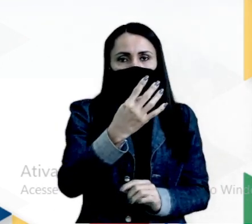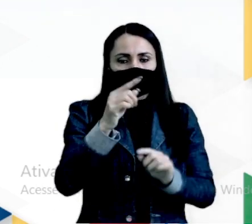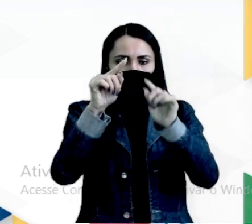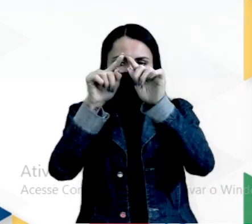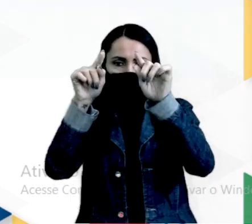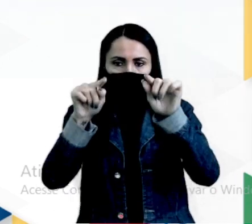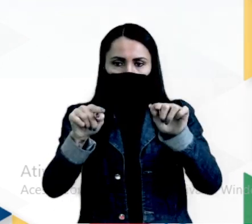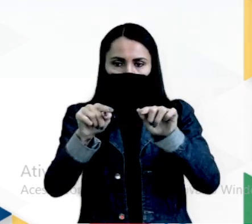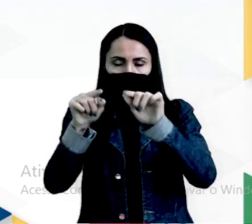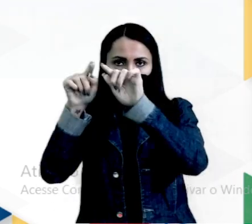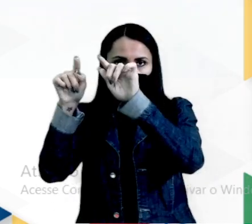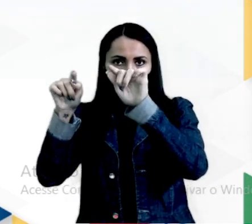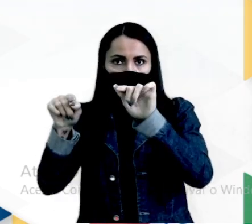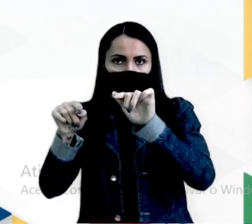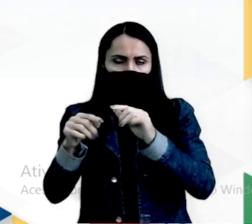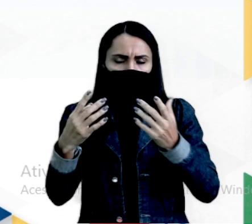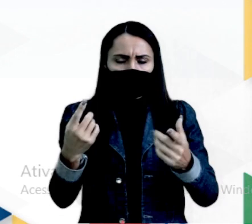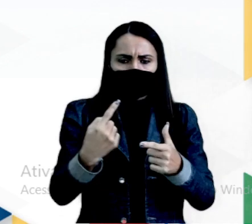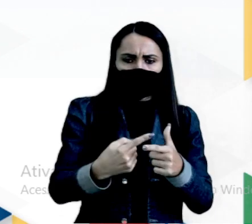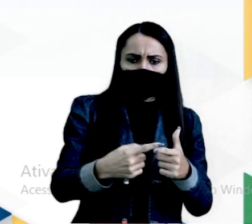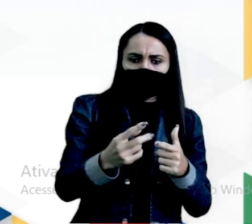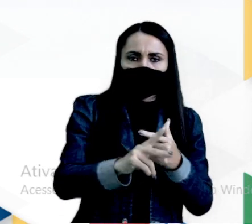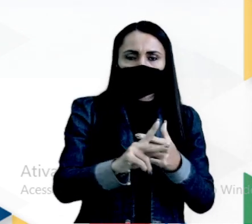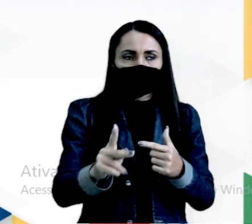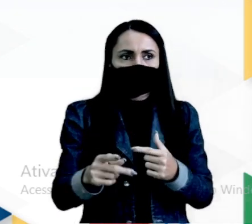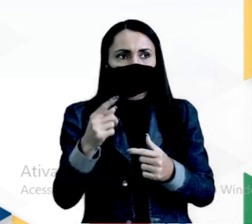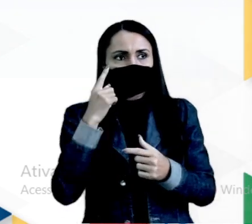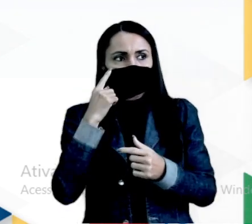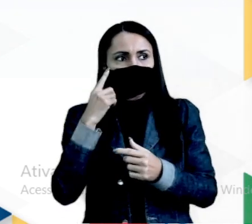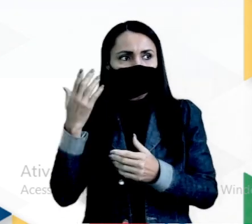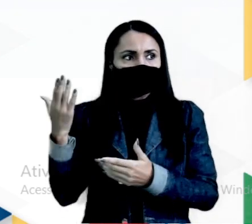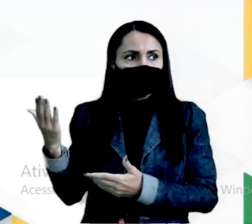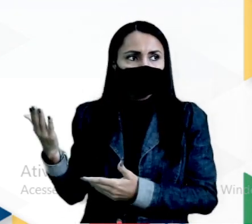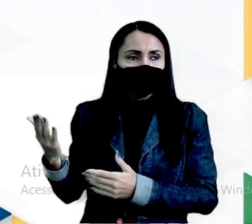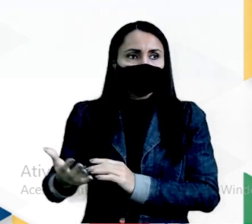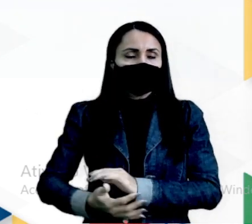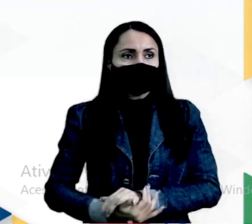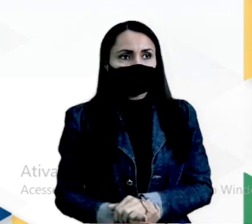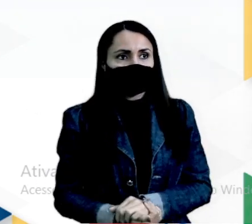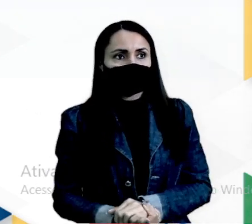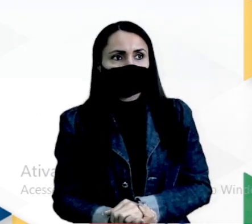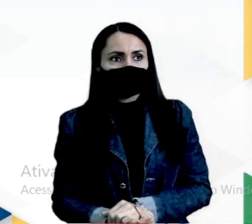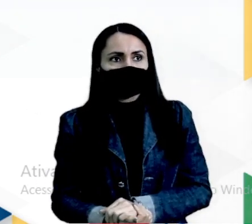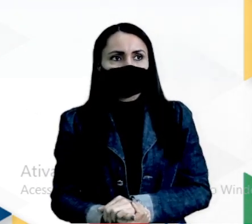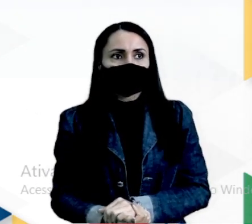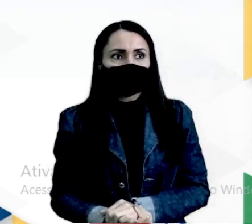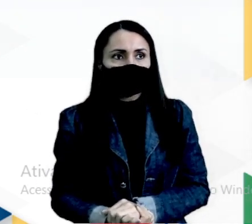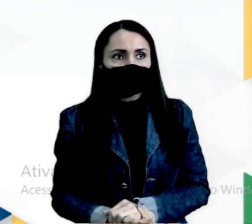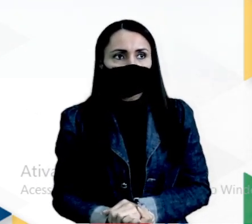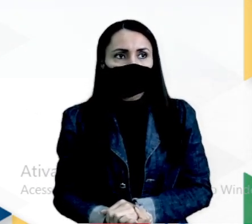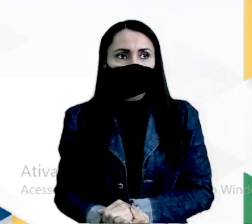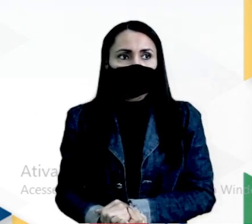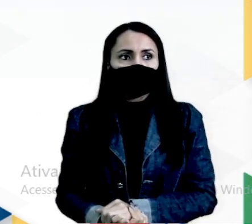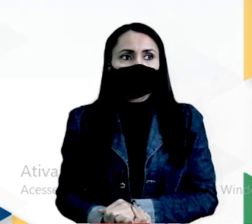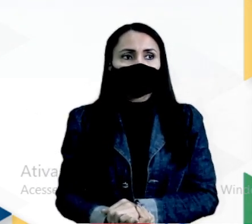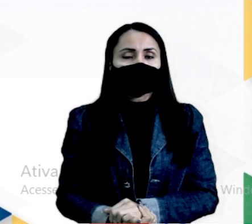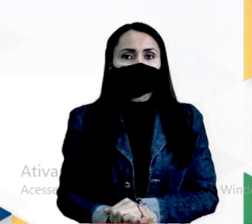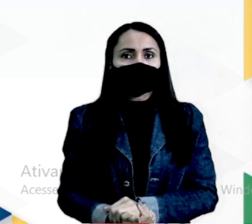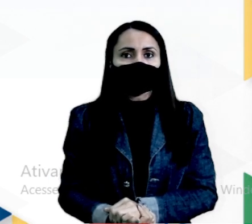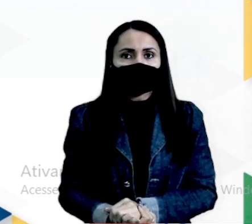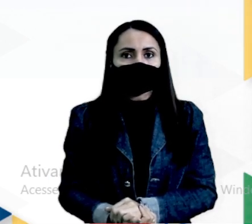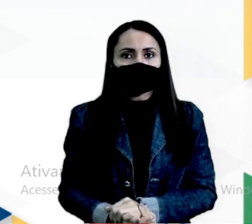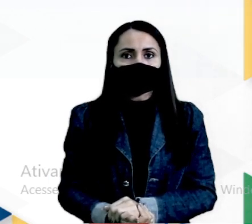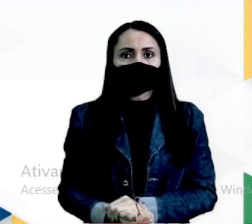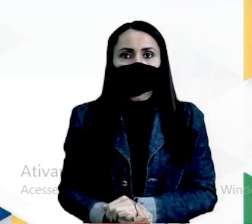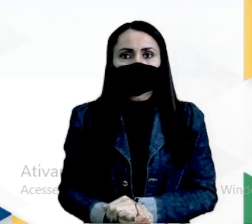quadradinhos. 4 quadradinhos por quê, professor? Olha aí, ó, na malha quadriculada dele. Eu tenho 4 quadradinhos na base. São